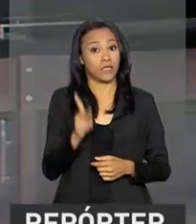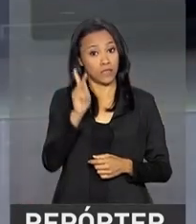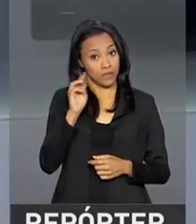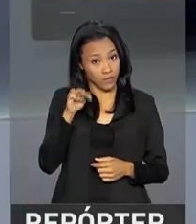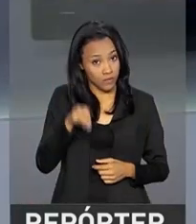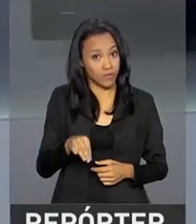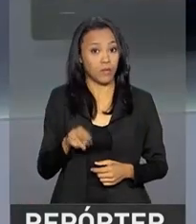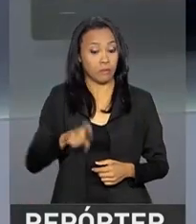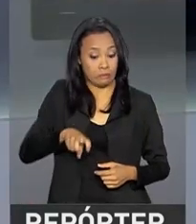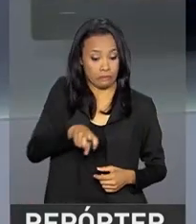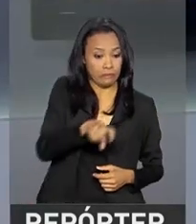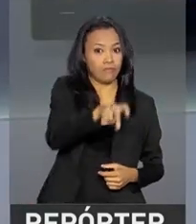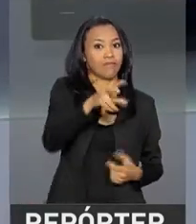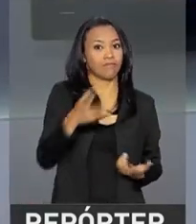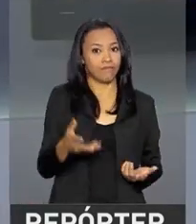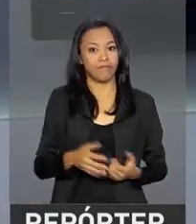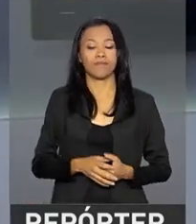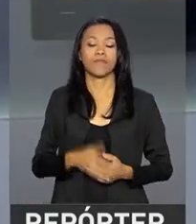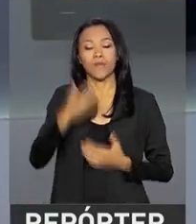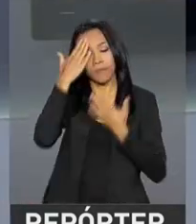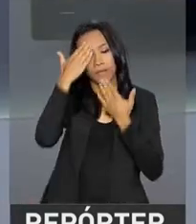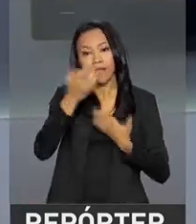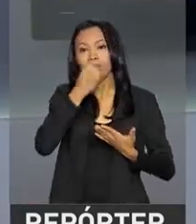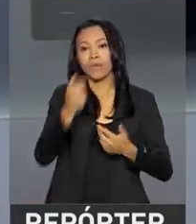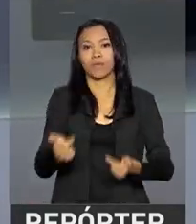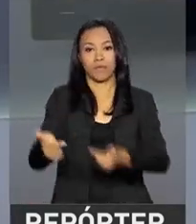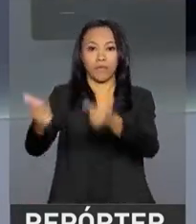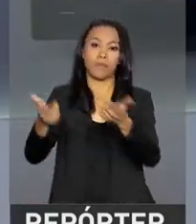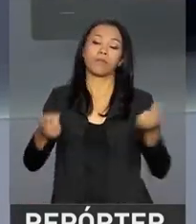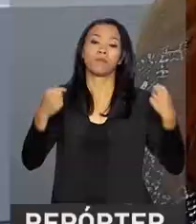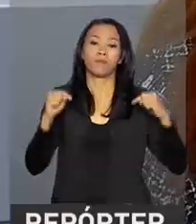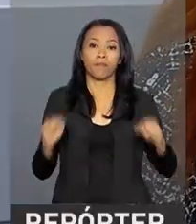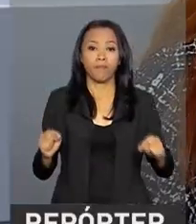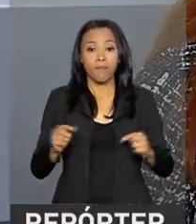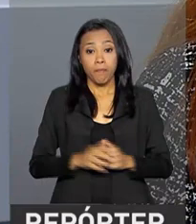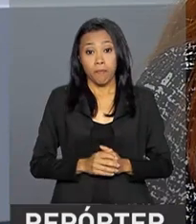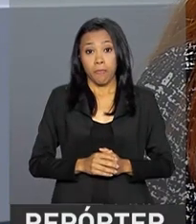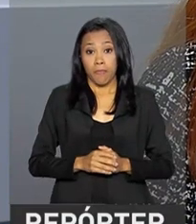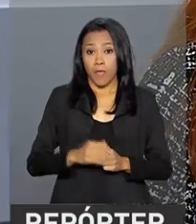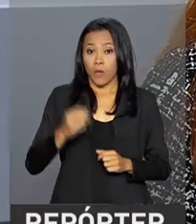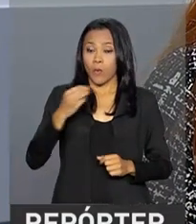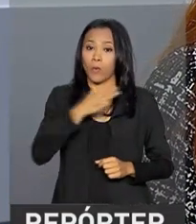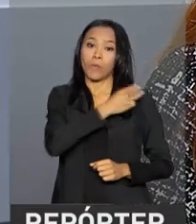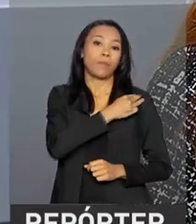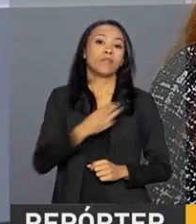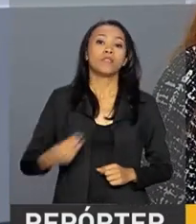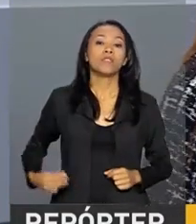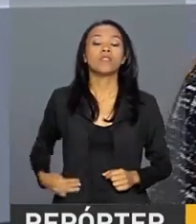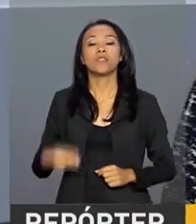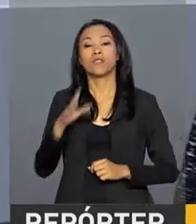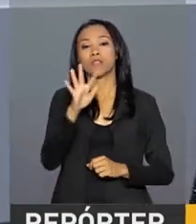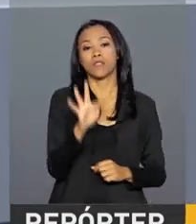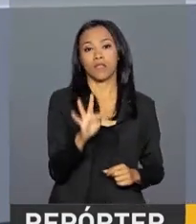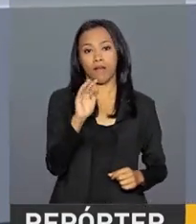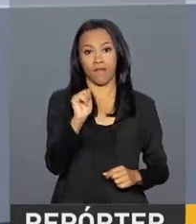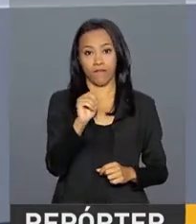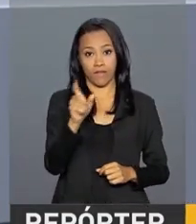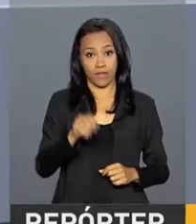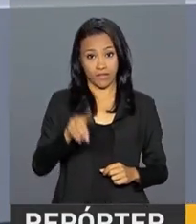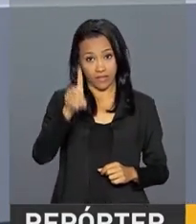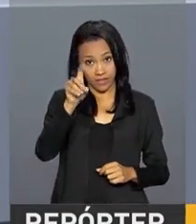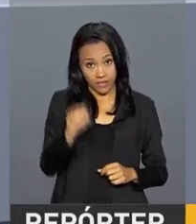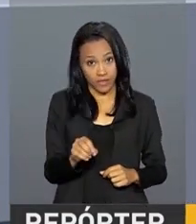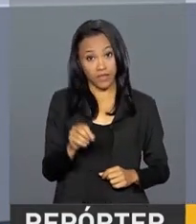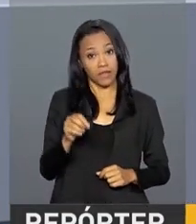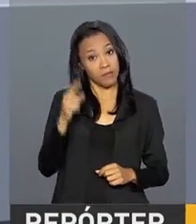carol brigada ano bom trabalho pra você em palácio do planalto eo ministro da fazenda henrique meirelles está otimista em